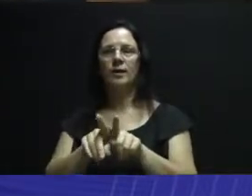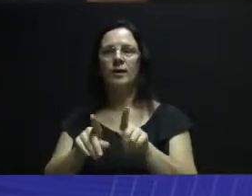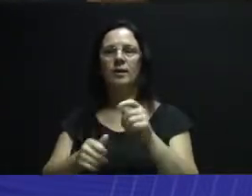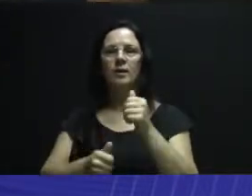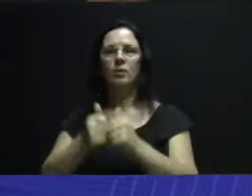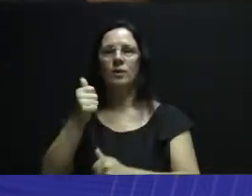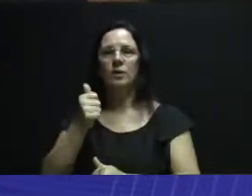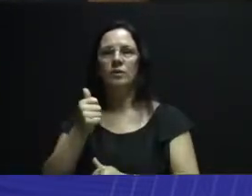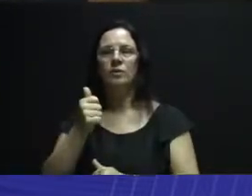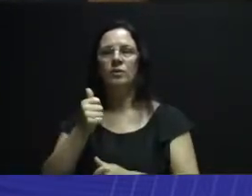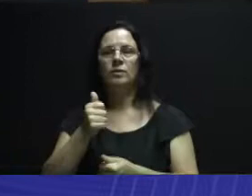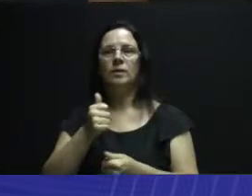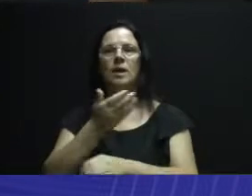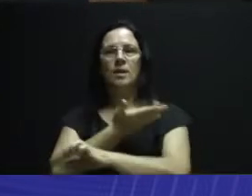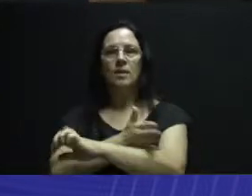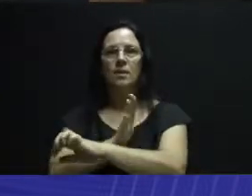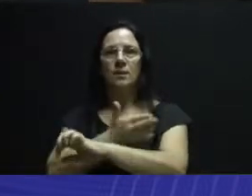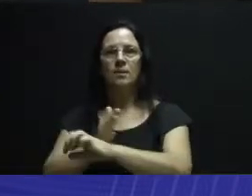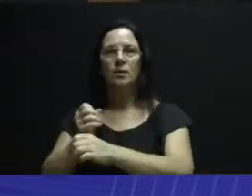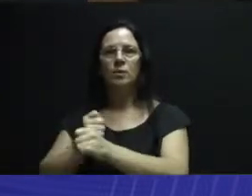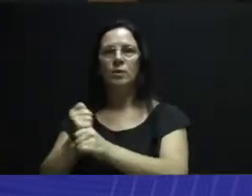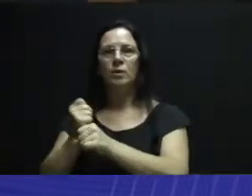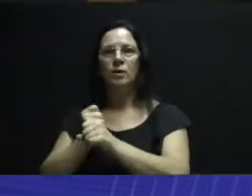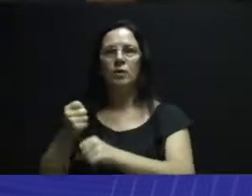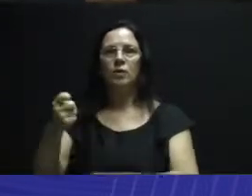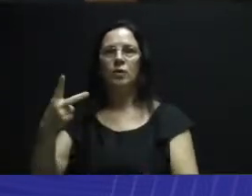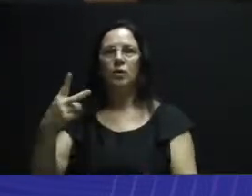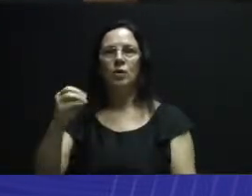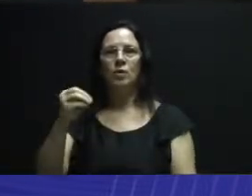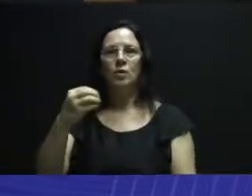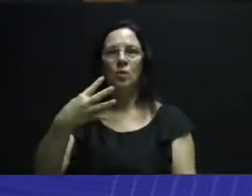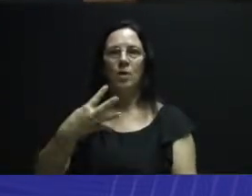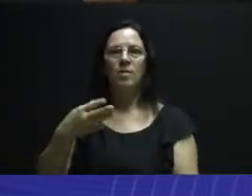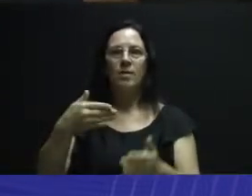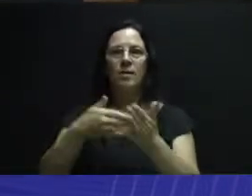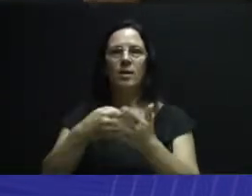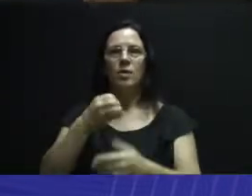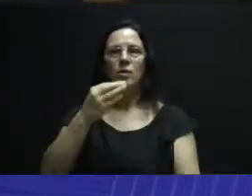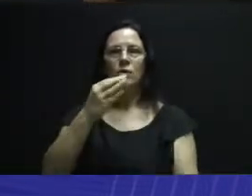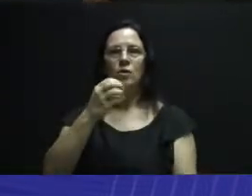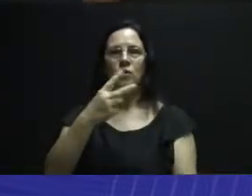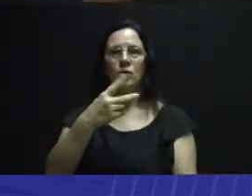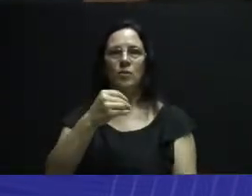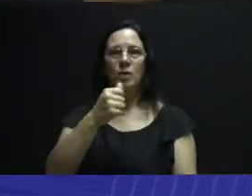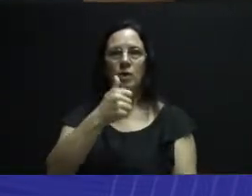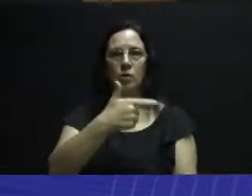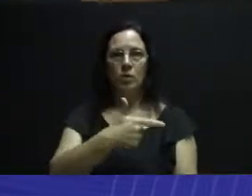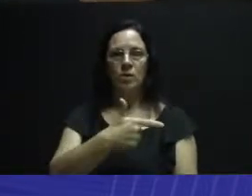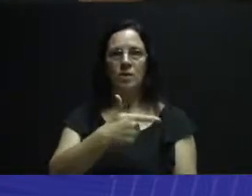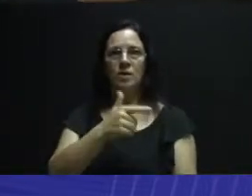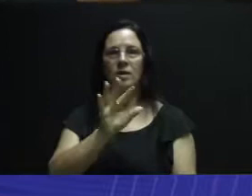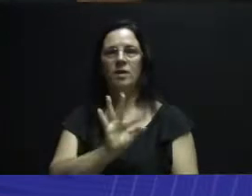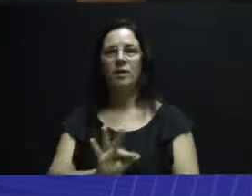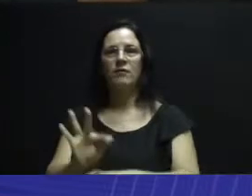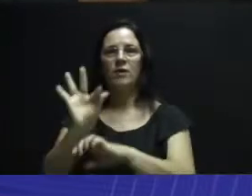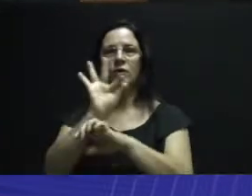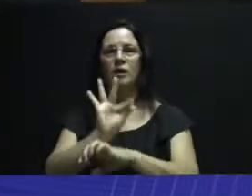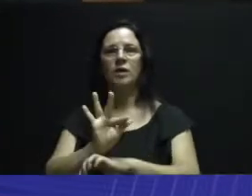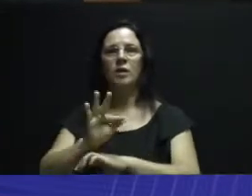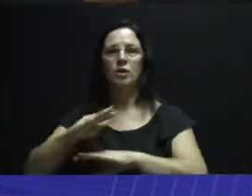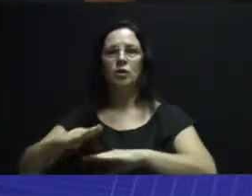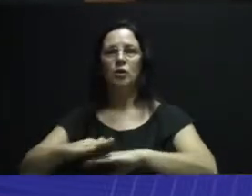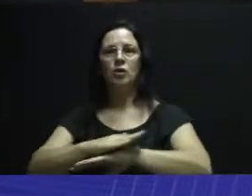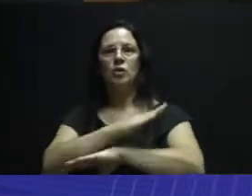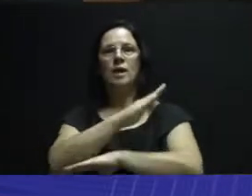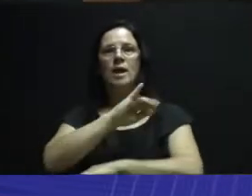e treinamento esportivo de 2004 a 2012, pela Universidade Montserrat, Unimonte